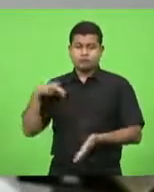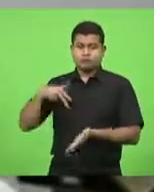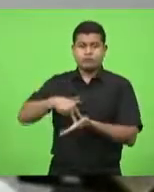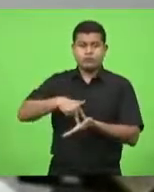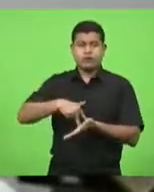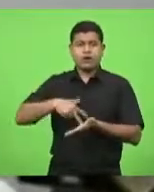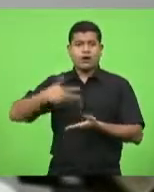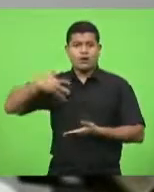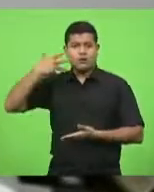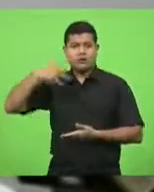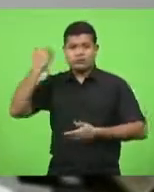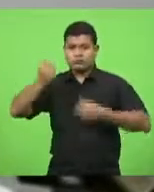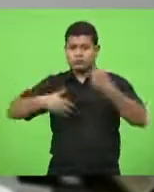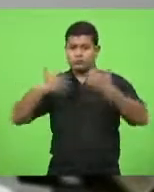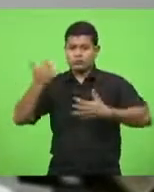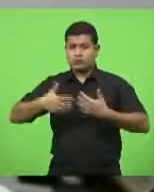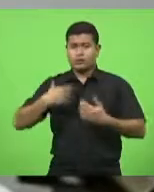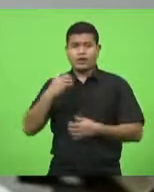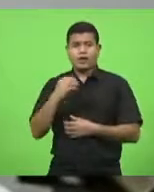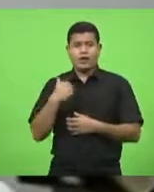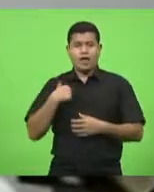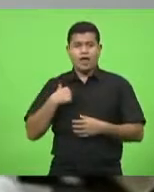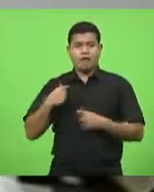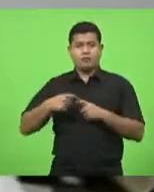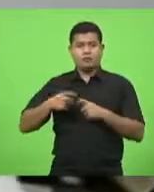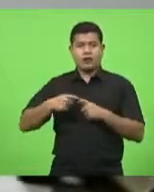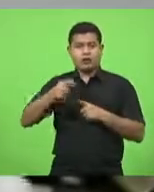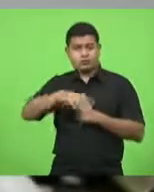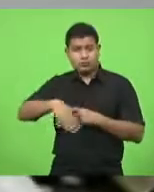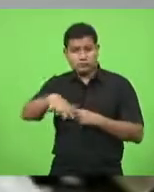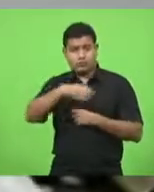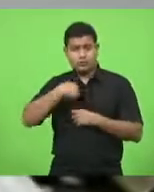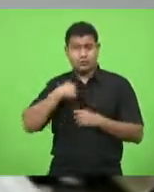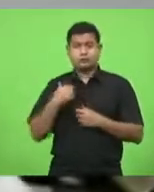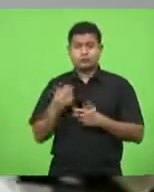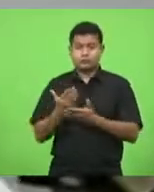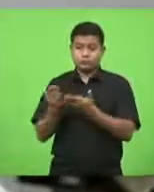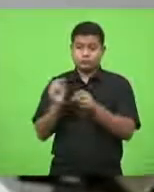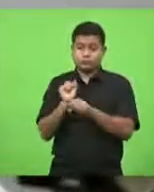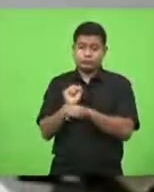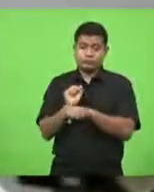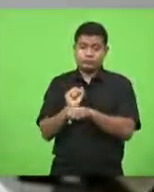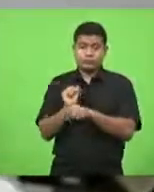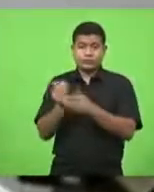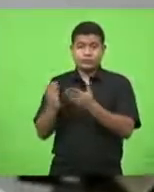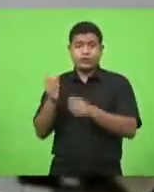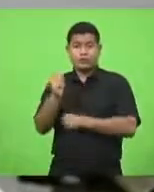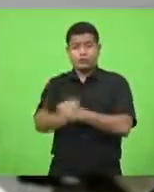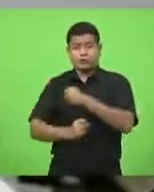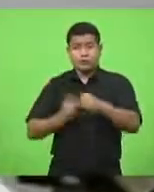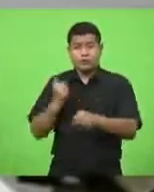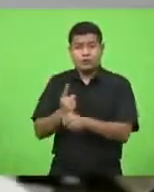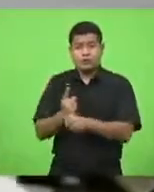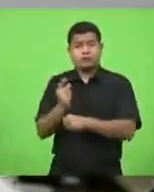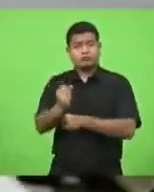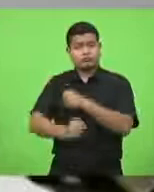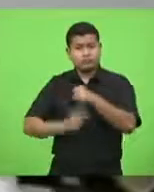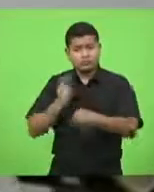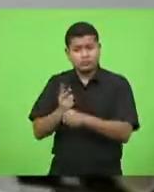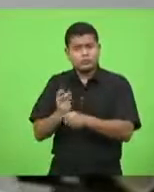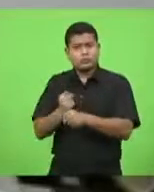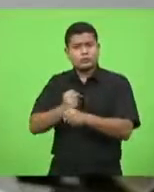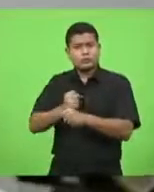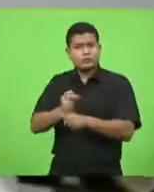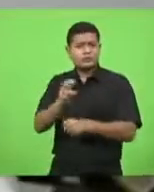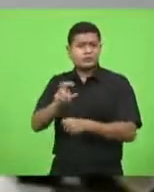como clínico. E o clínico que nós perdemos, quem sabe, podia estar mais um ano, mais dois, mais cinco, sei lá